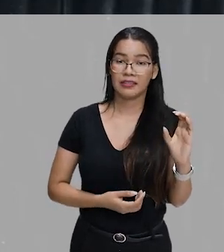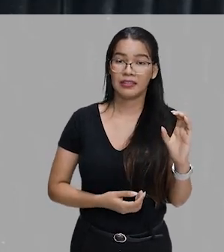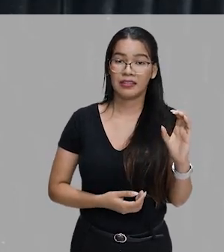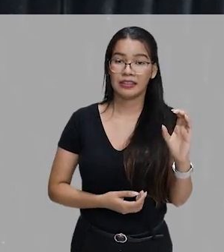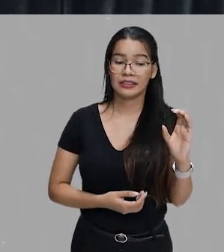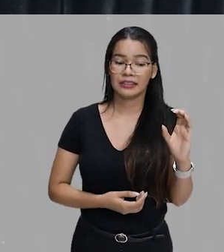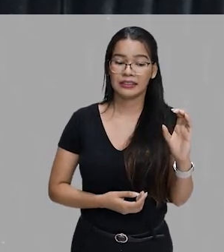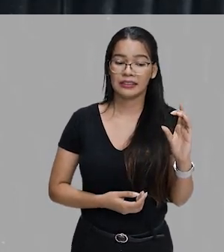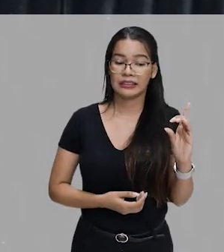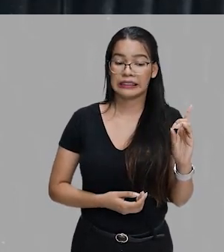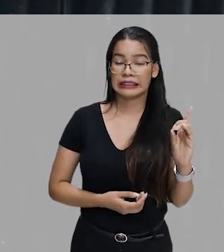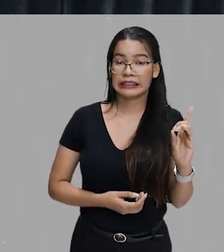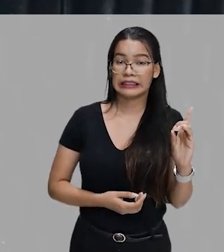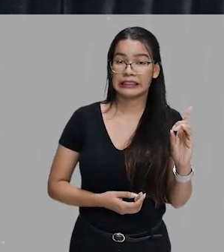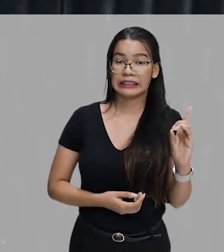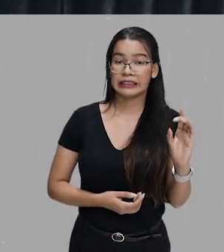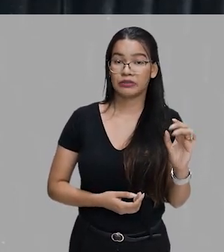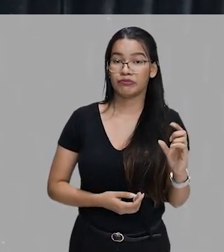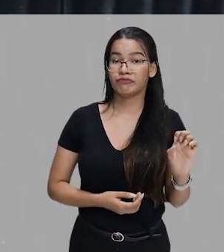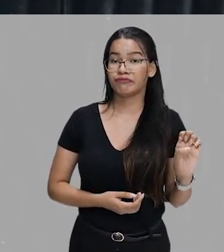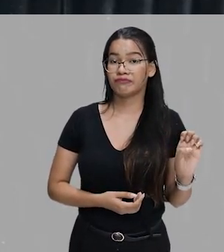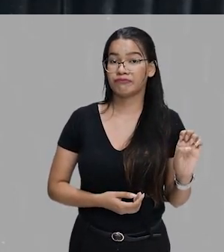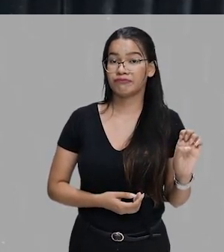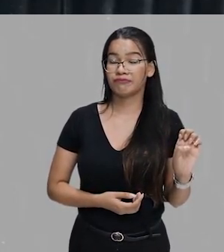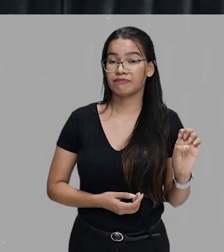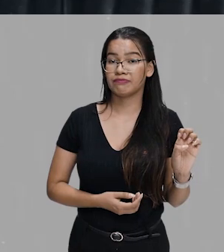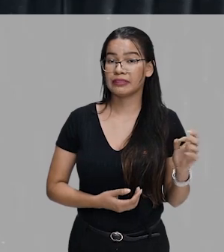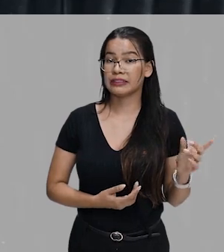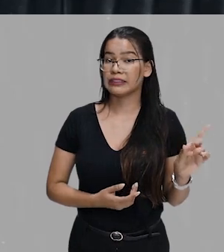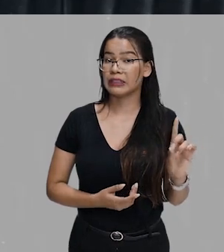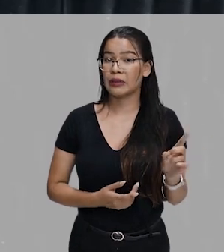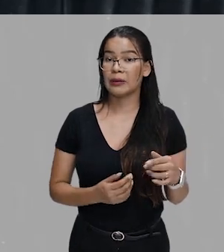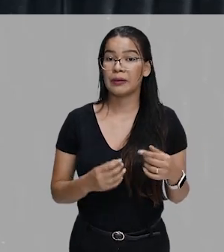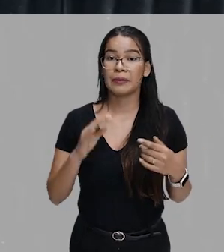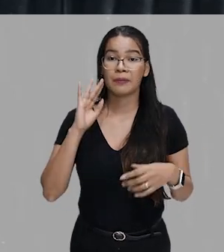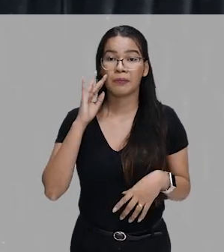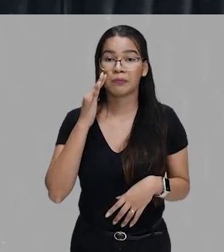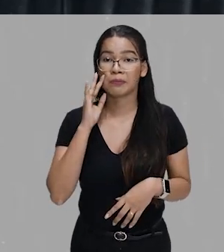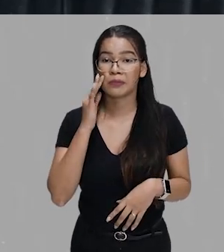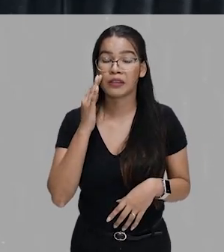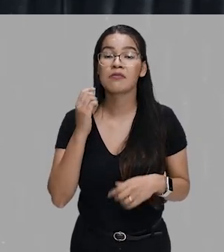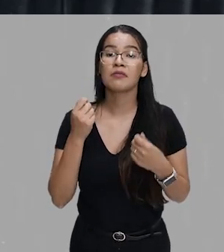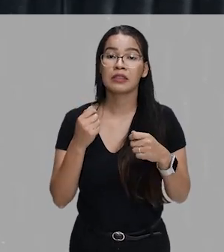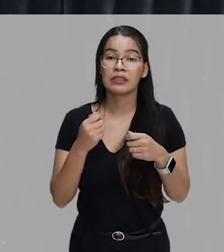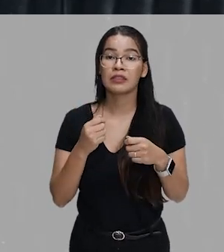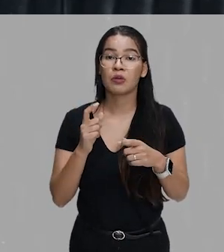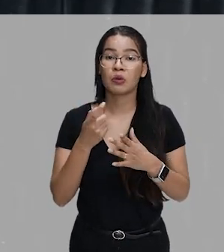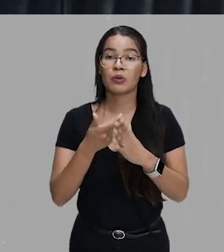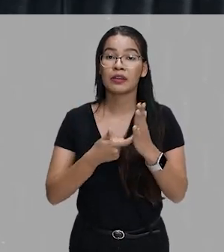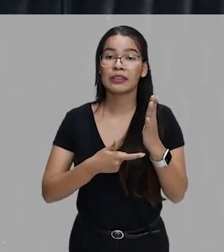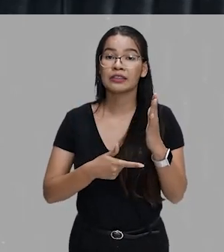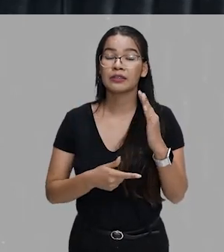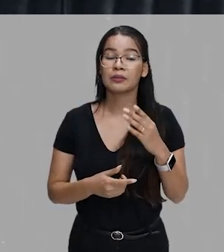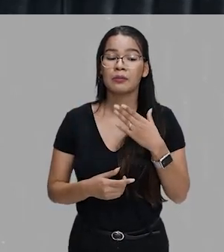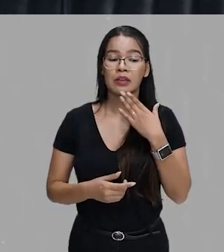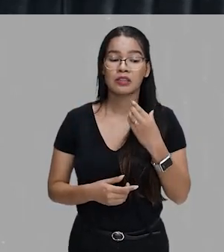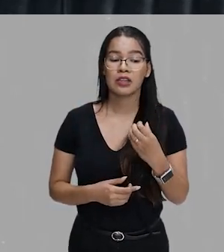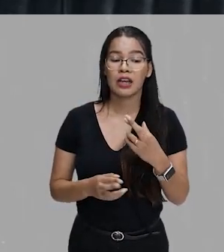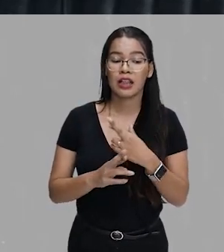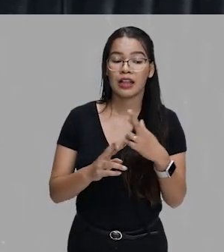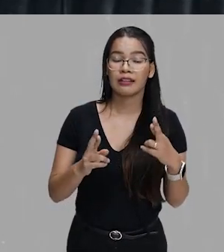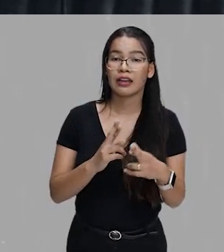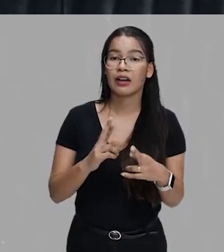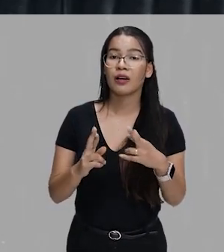Consequência? Justificativa ou contradição. Isso não te impede de entender o que o texto está pedindo. A relação aí,